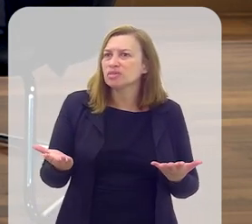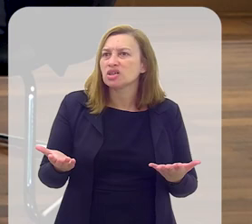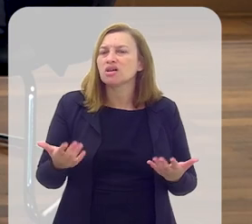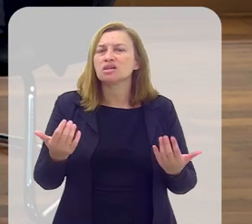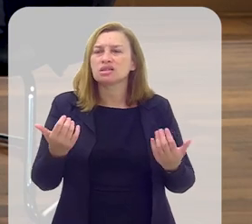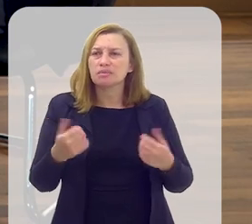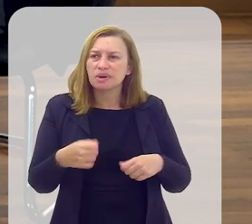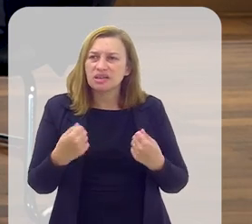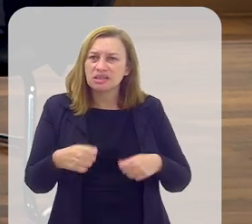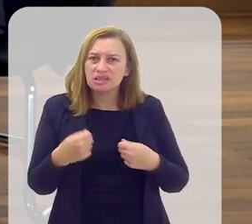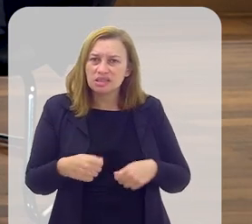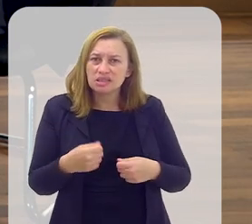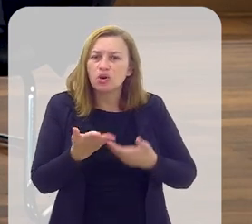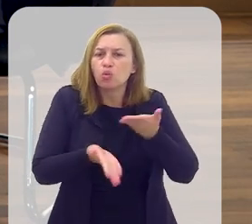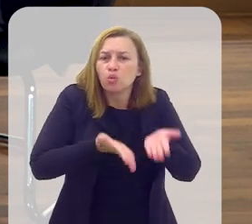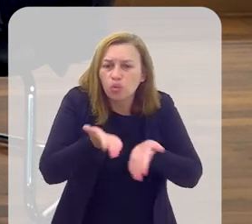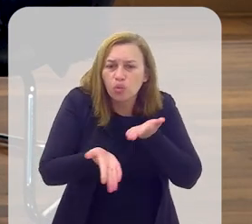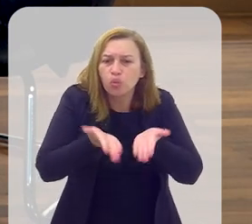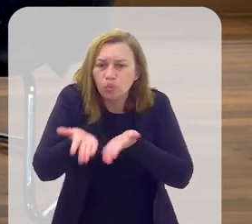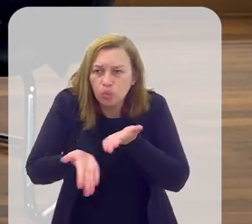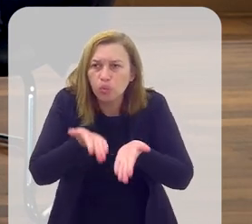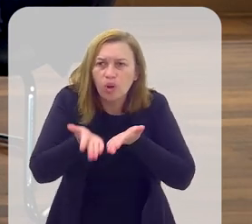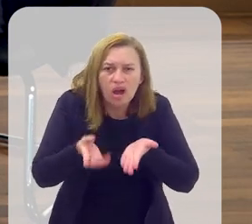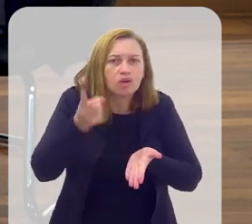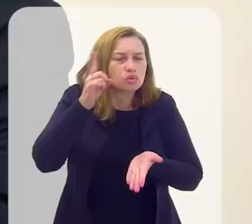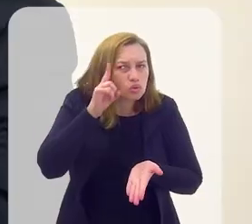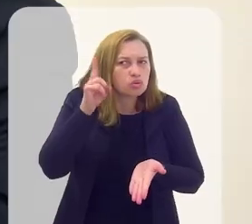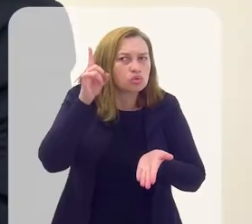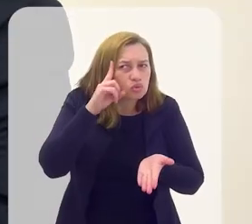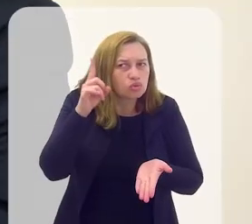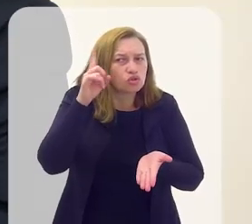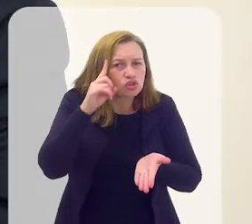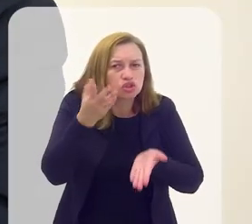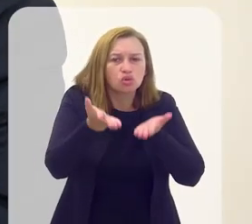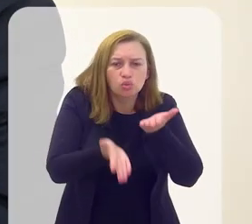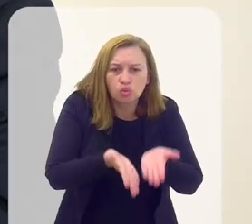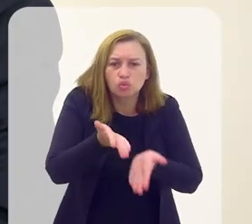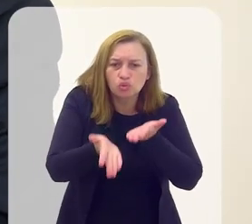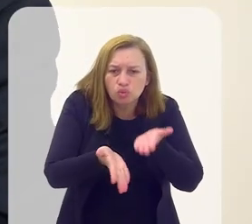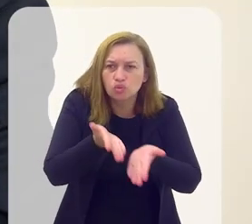coisa da Ana, que você tem que regar diariamente, né? Todos os dias.